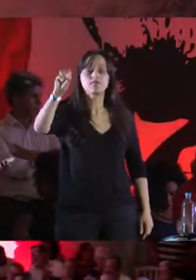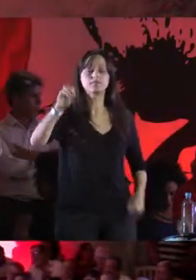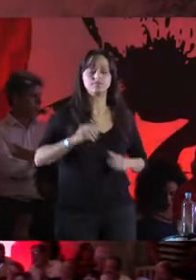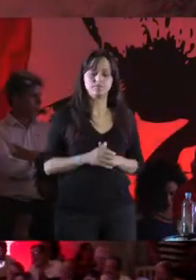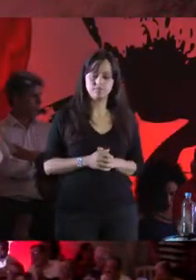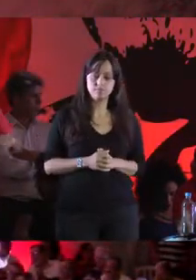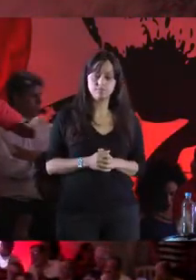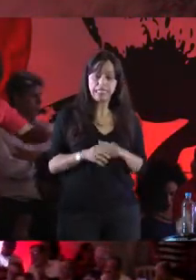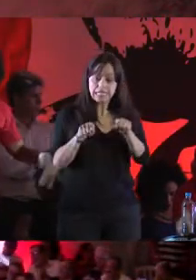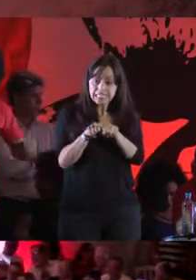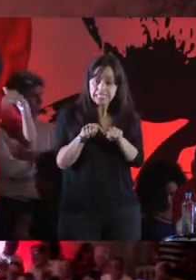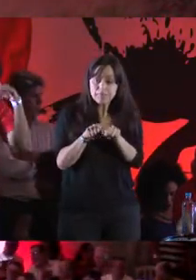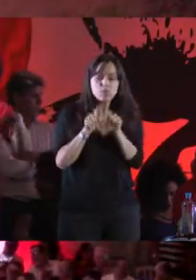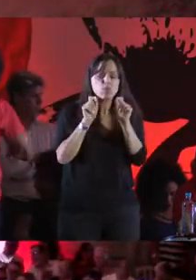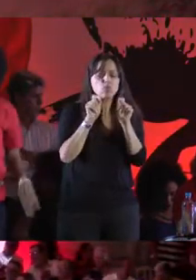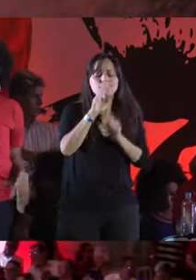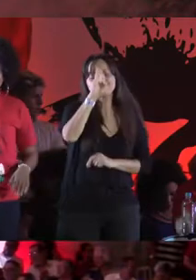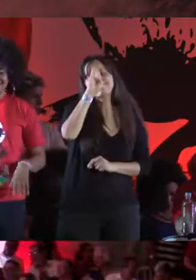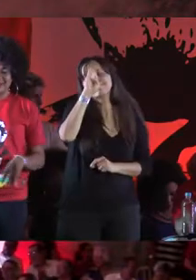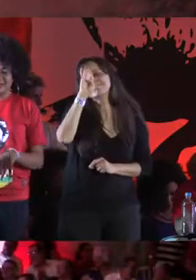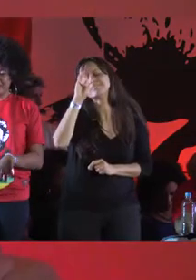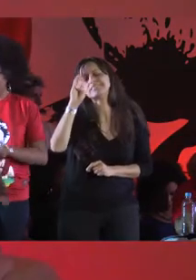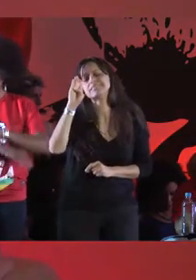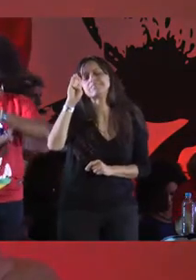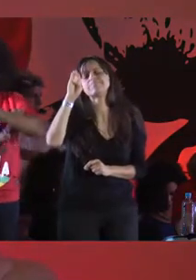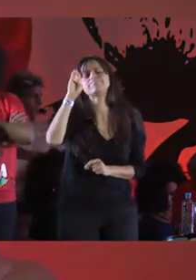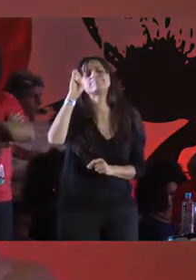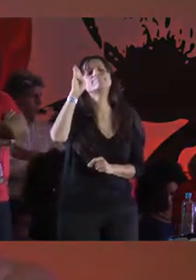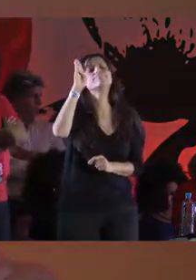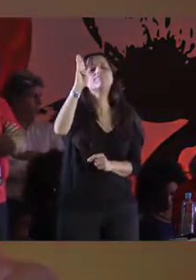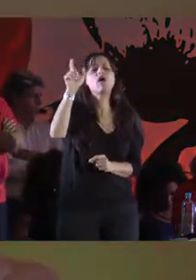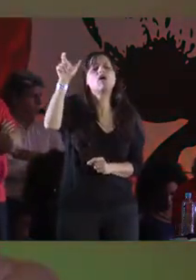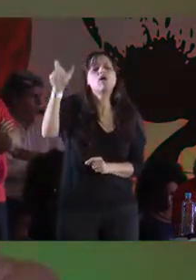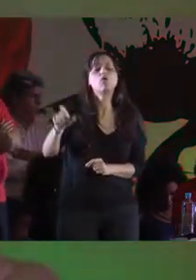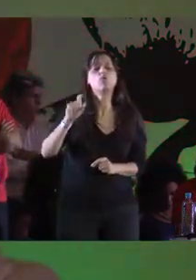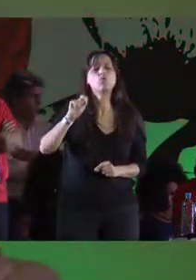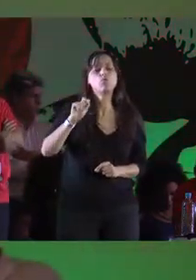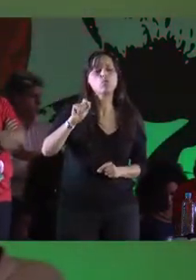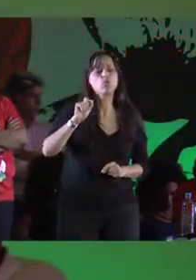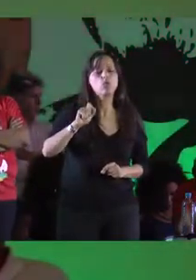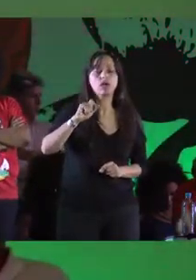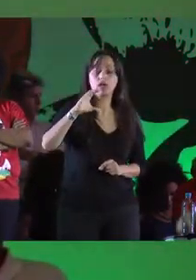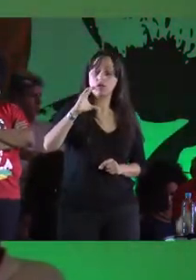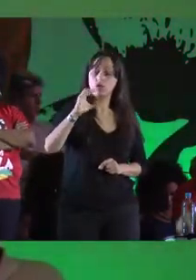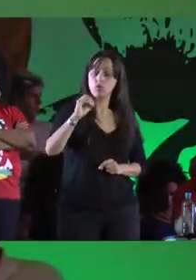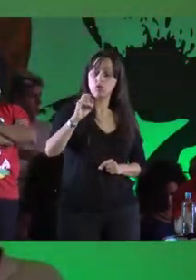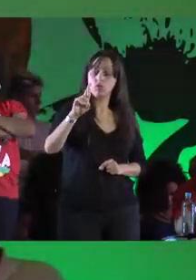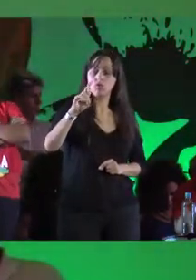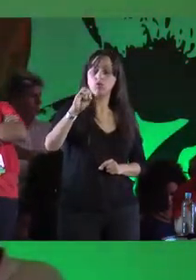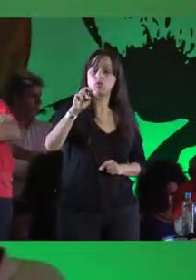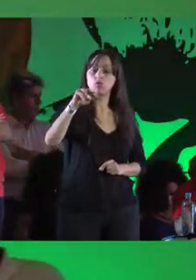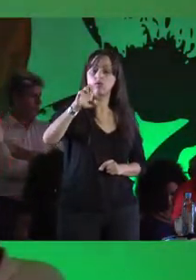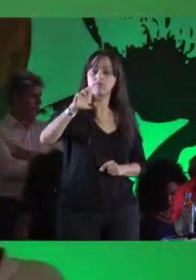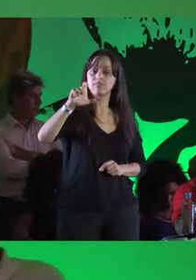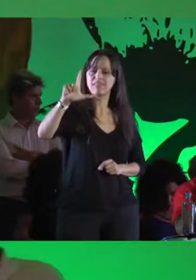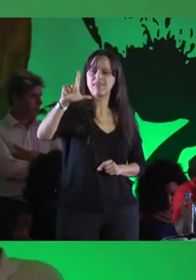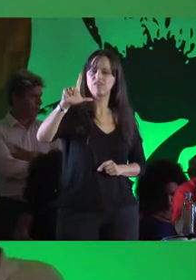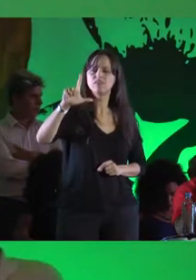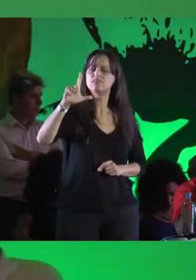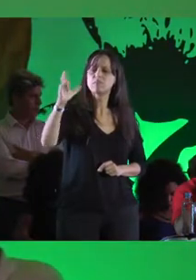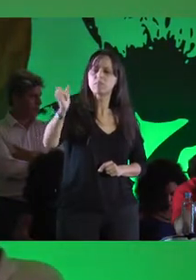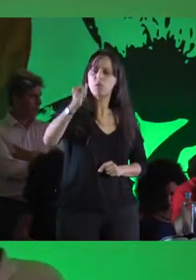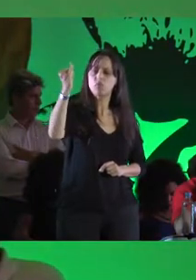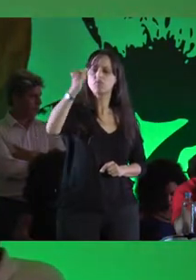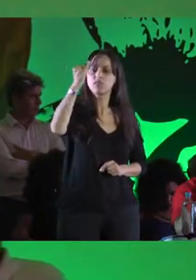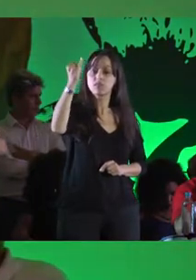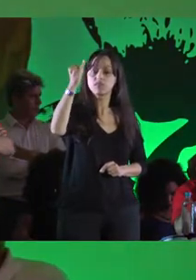o nosso querido coronel e quase principal figura da resistência